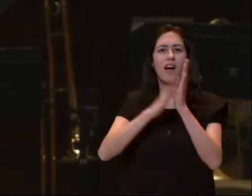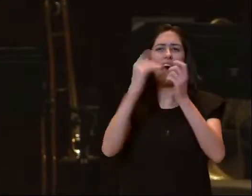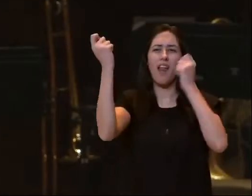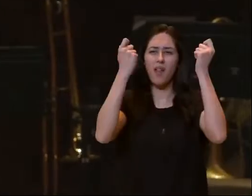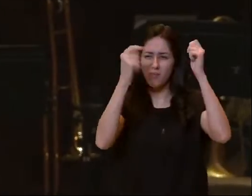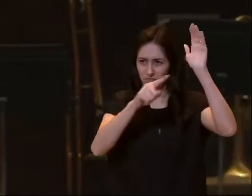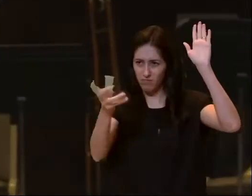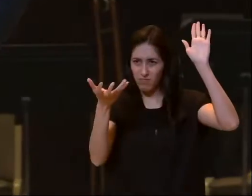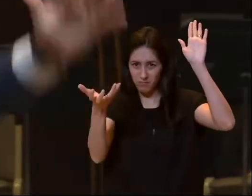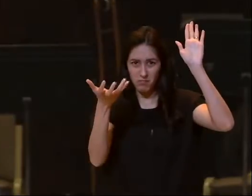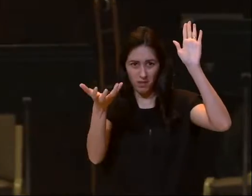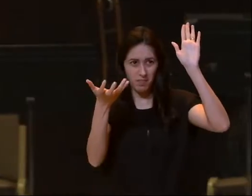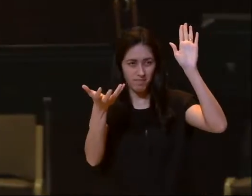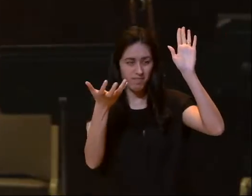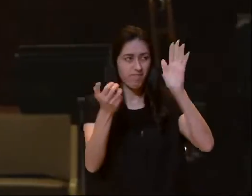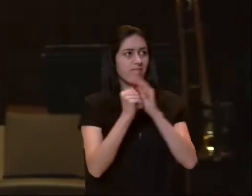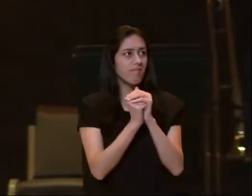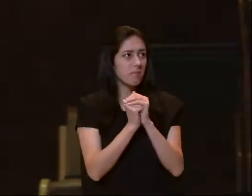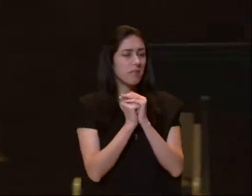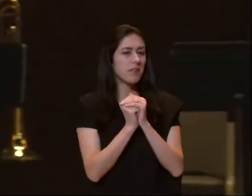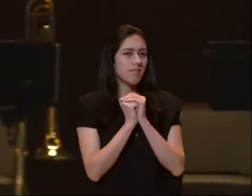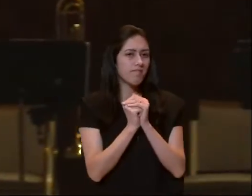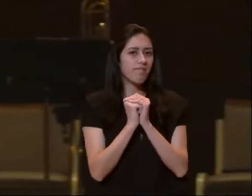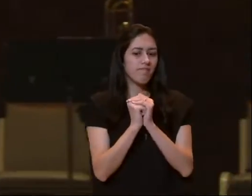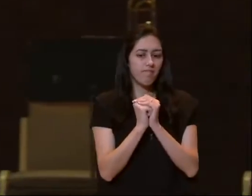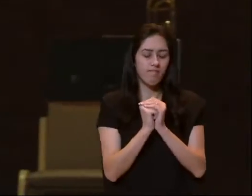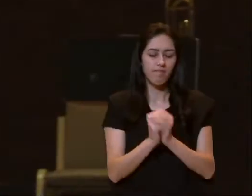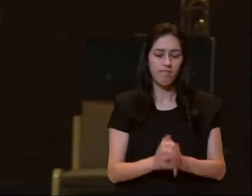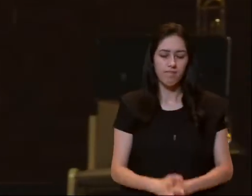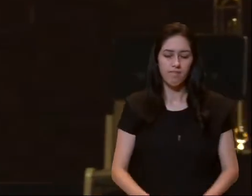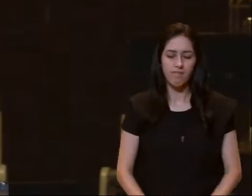desejam isso? Amém.